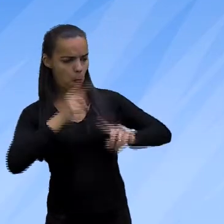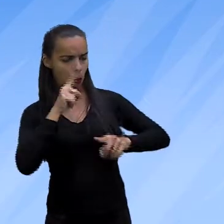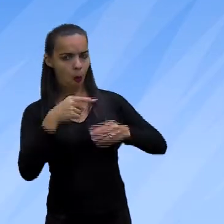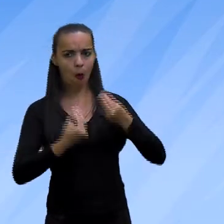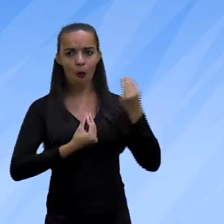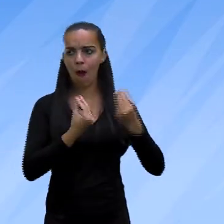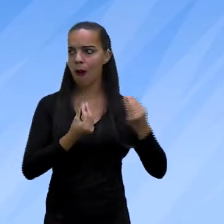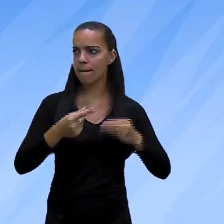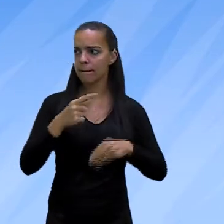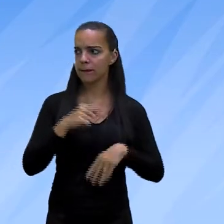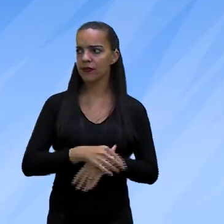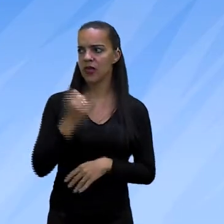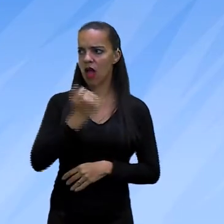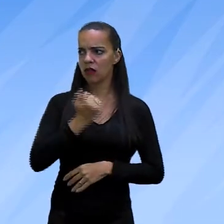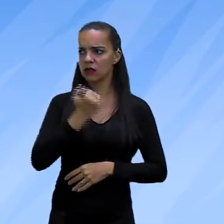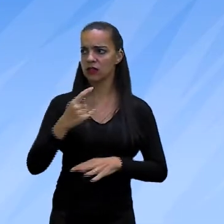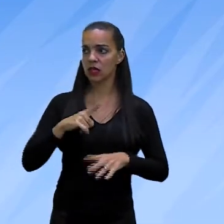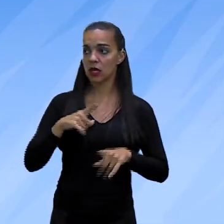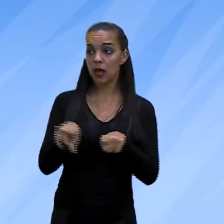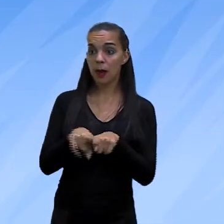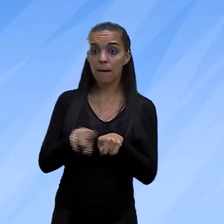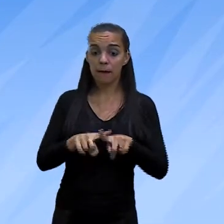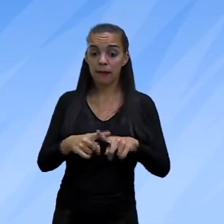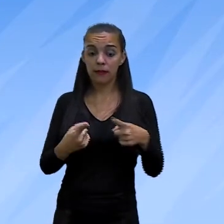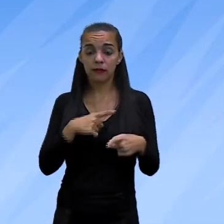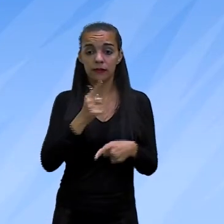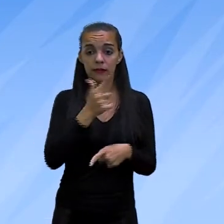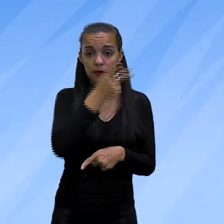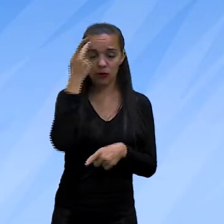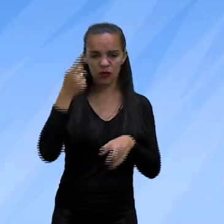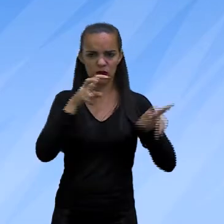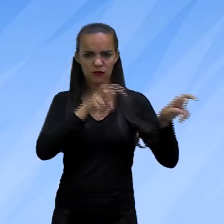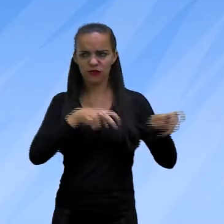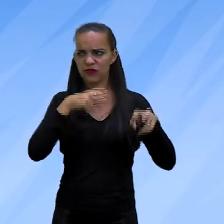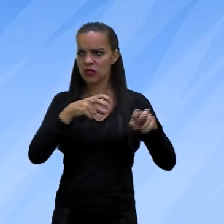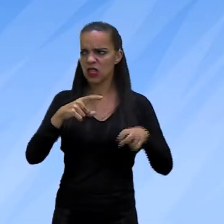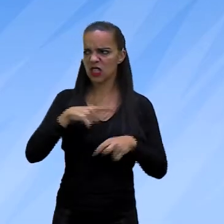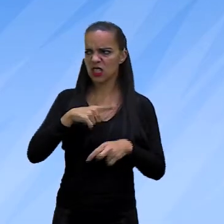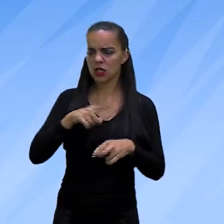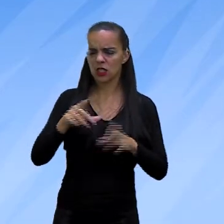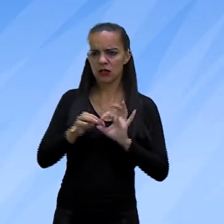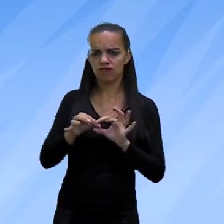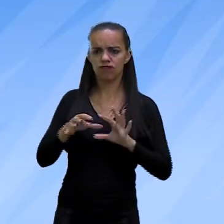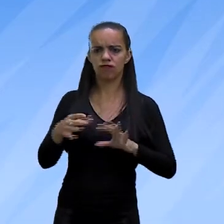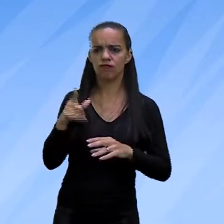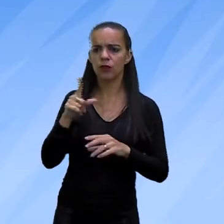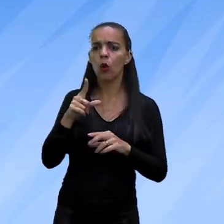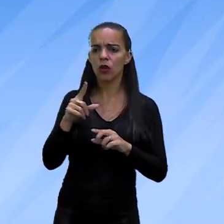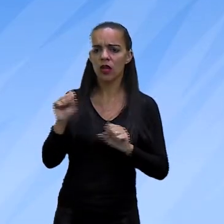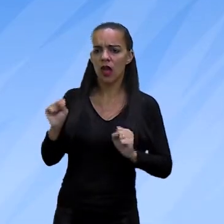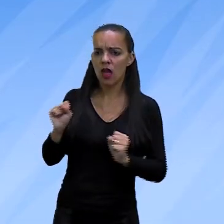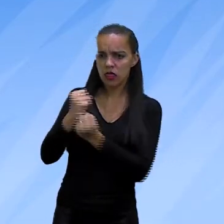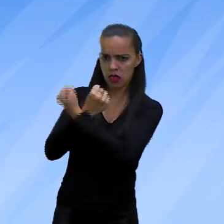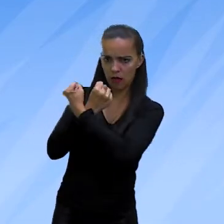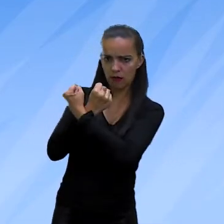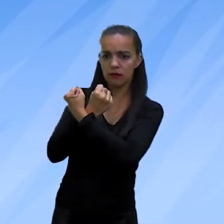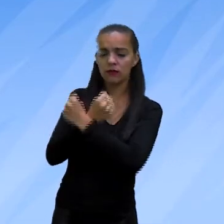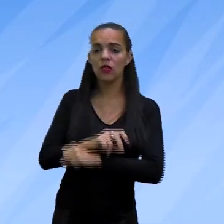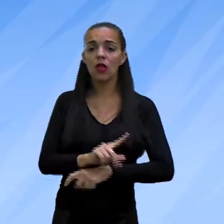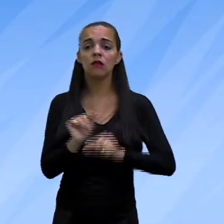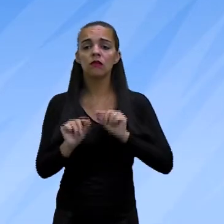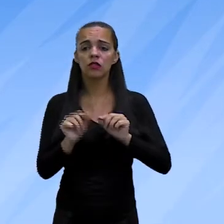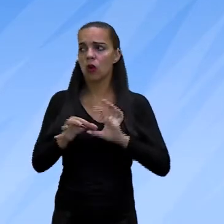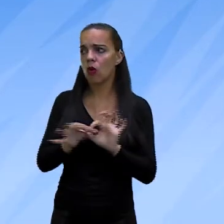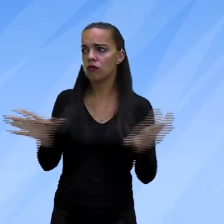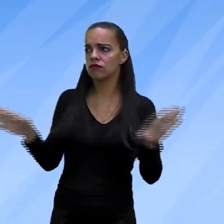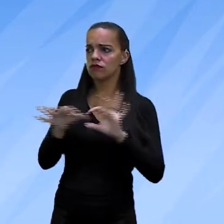grandes latifundiários, fazendeiros, que defendia a manutenção do liberalismo comercial, ou seja, nós